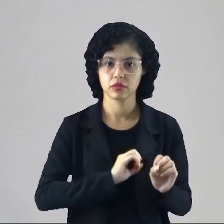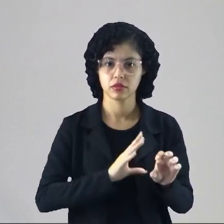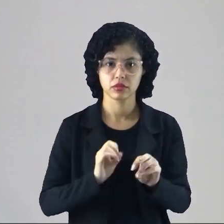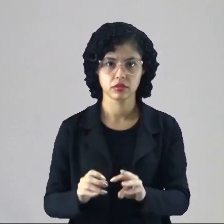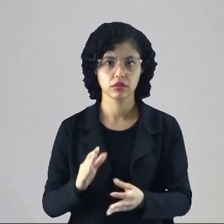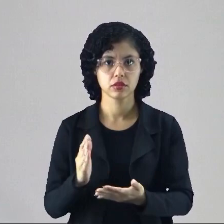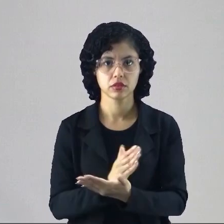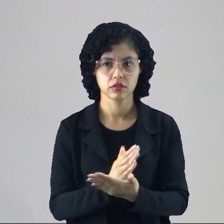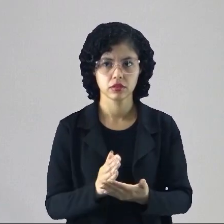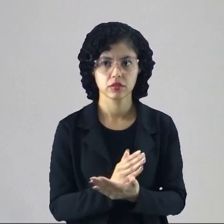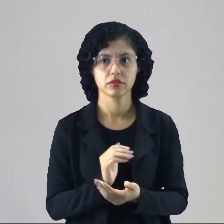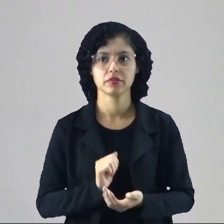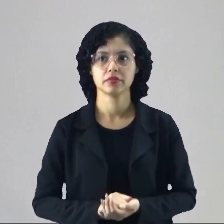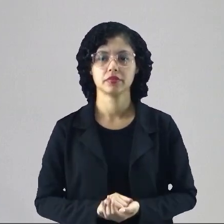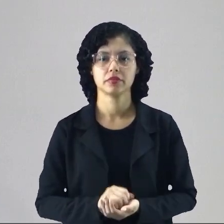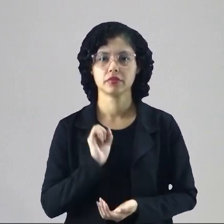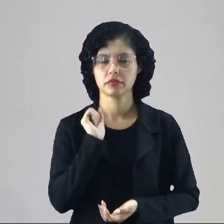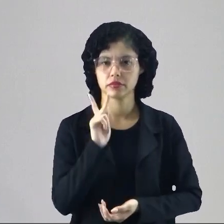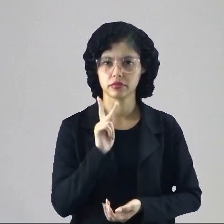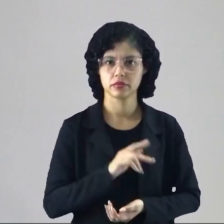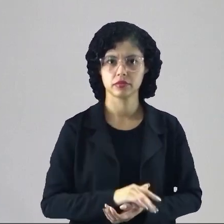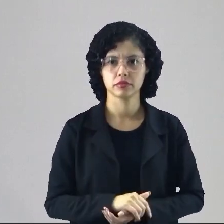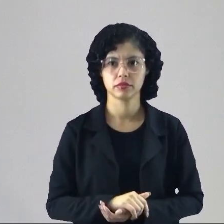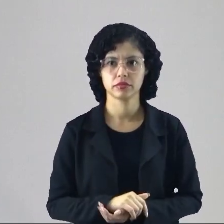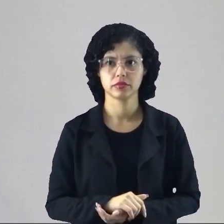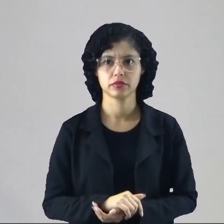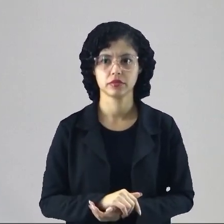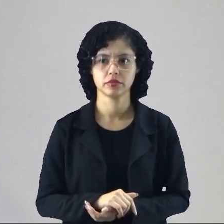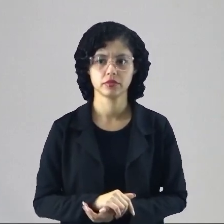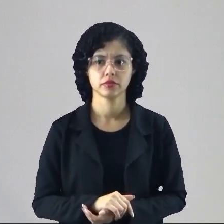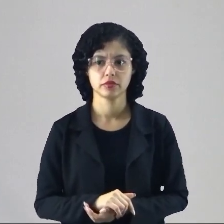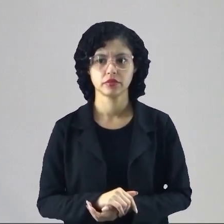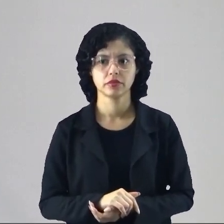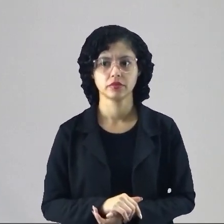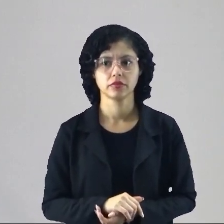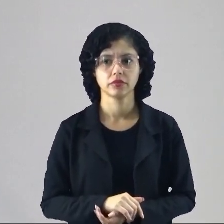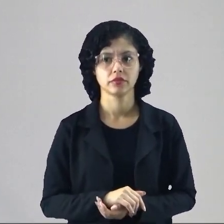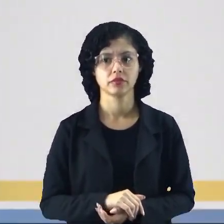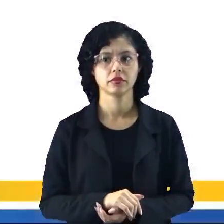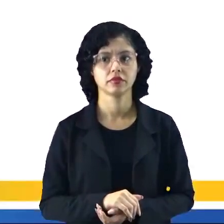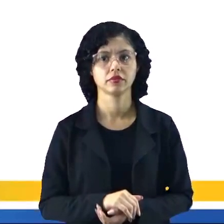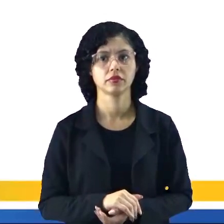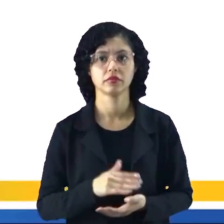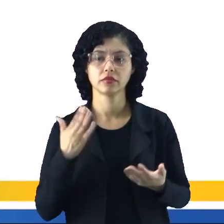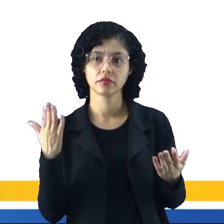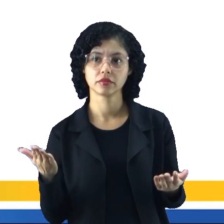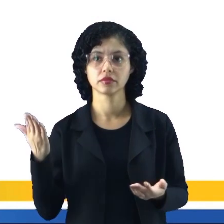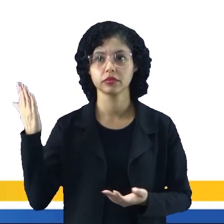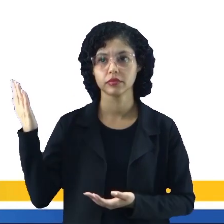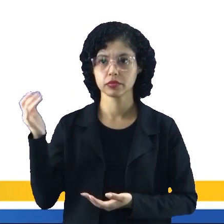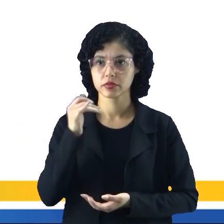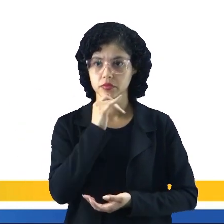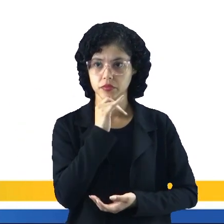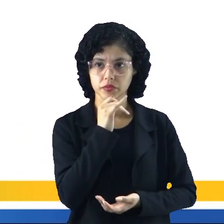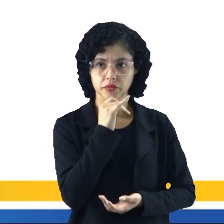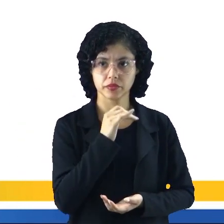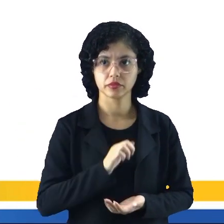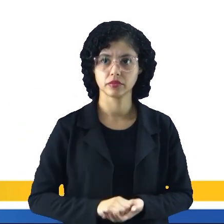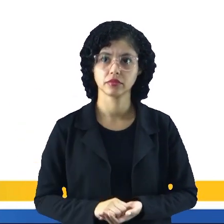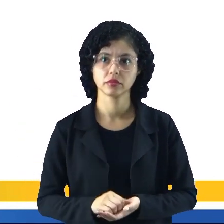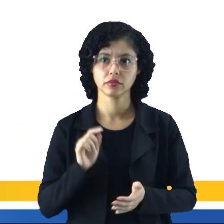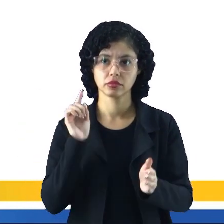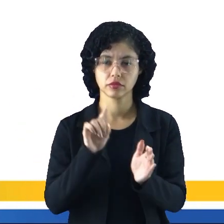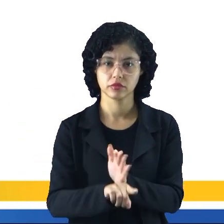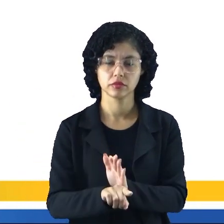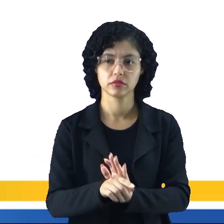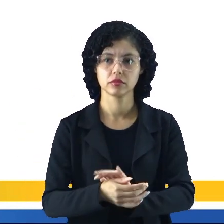os manuais de instrução inclusive Ok vamos lá então Aqui nós temos um exemplo né uma questão